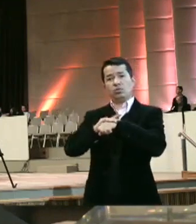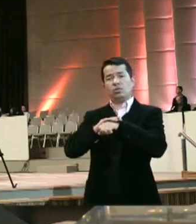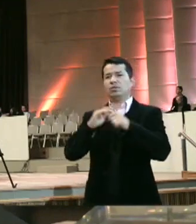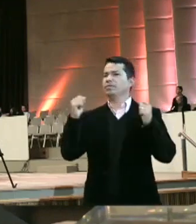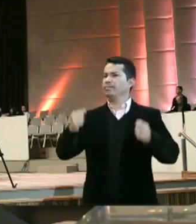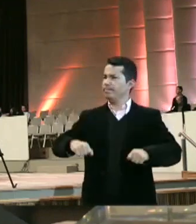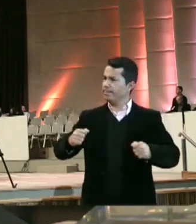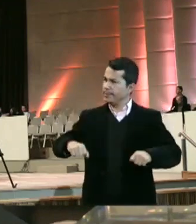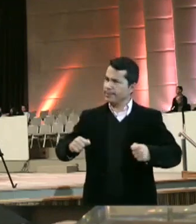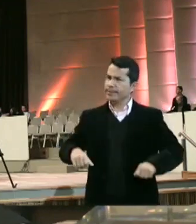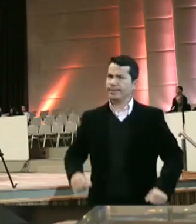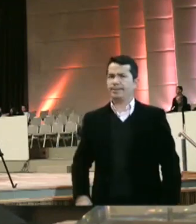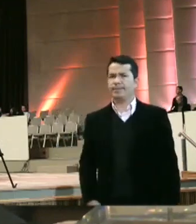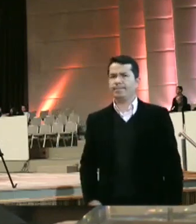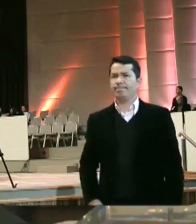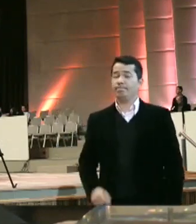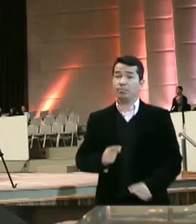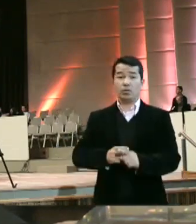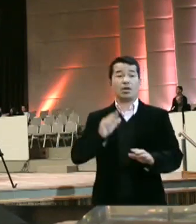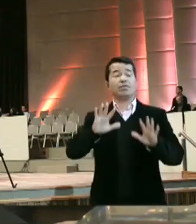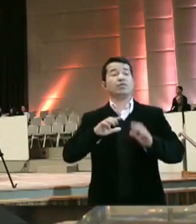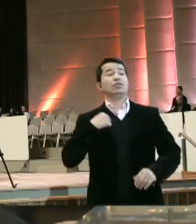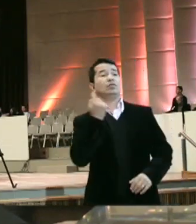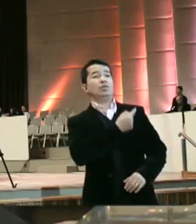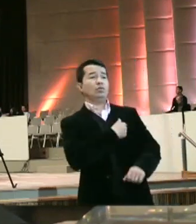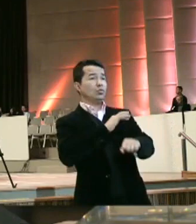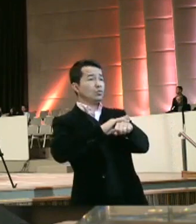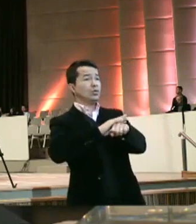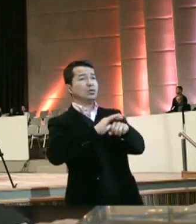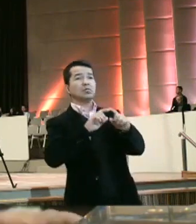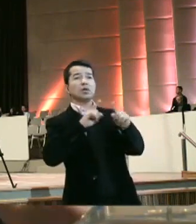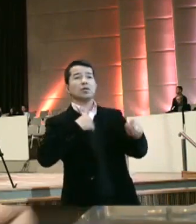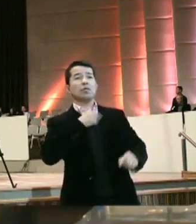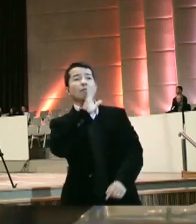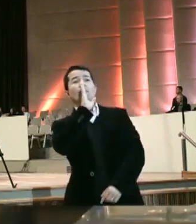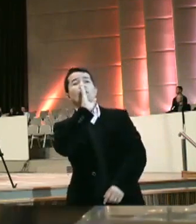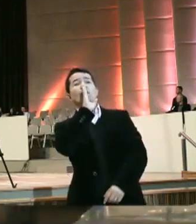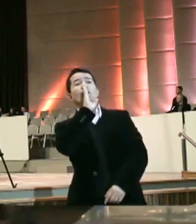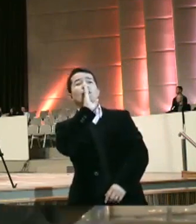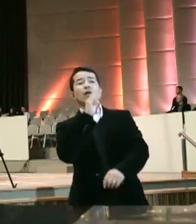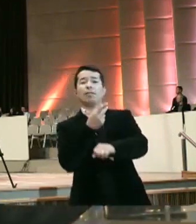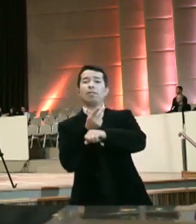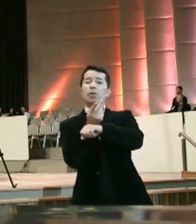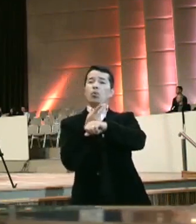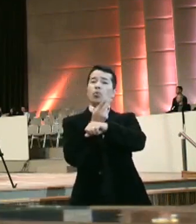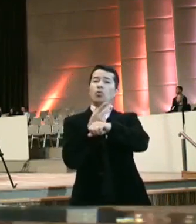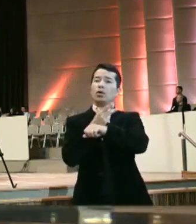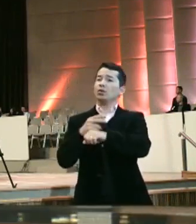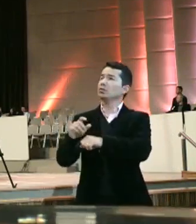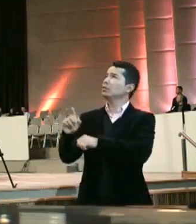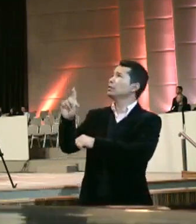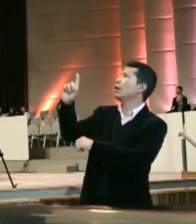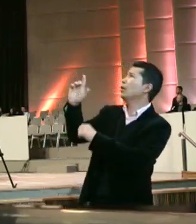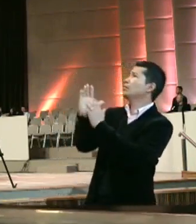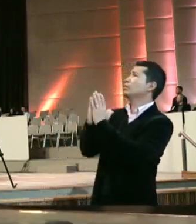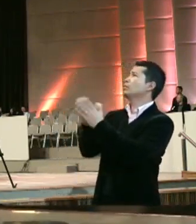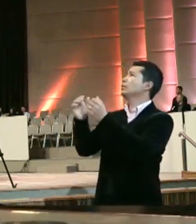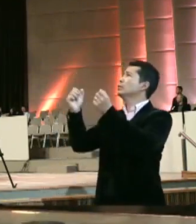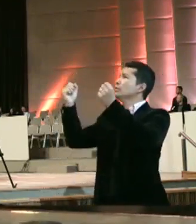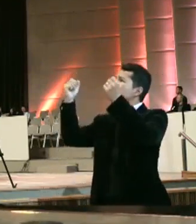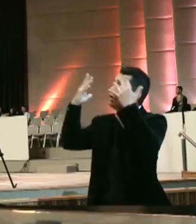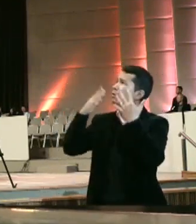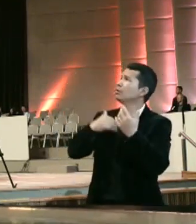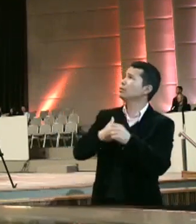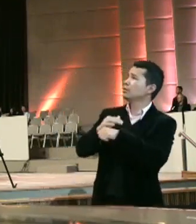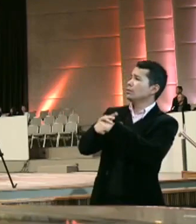não sabe que está doente e não busca cura. E ele estava falando diretamente aos escribas